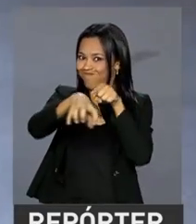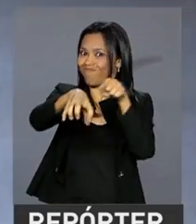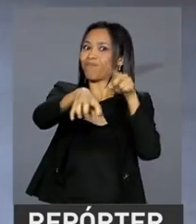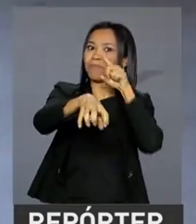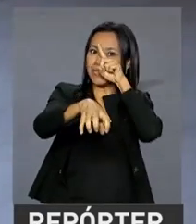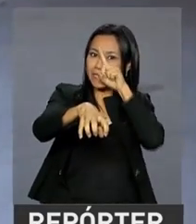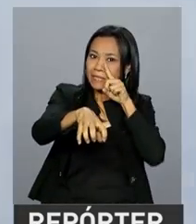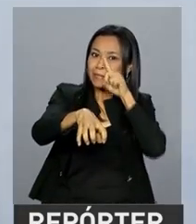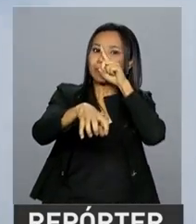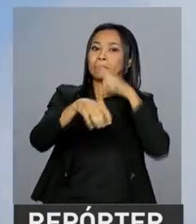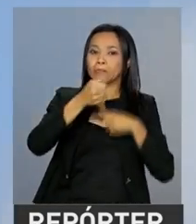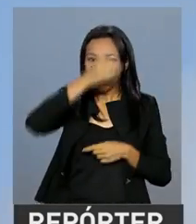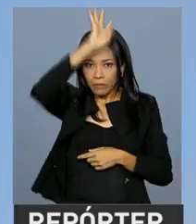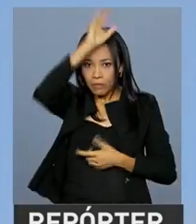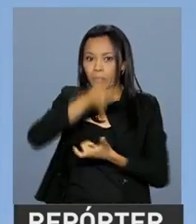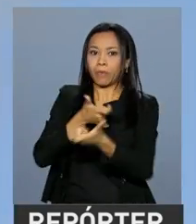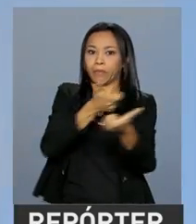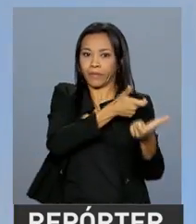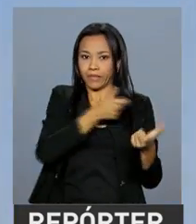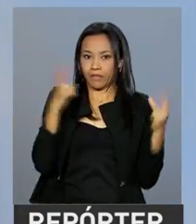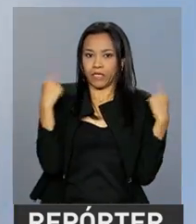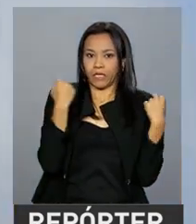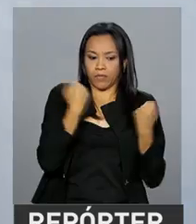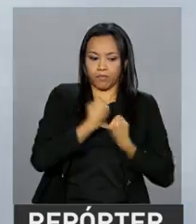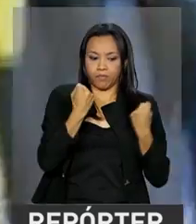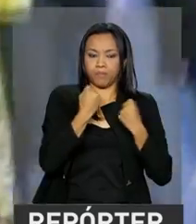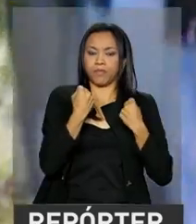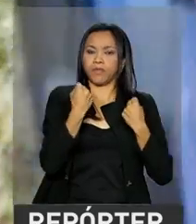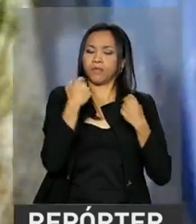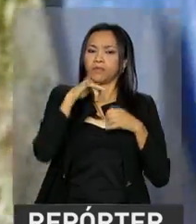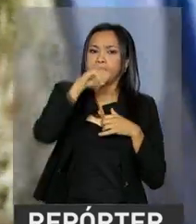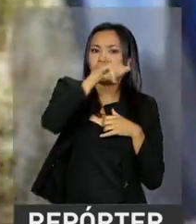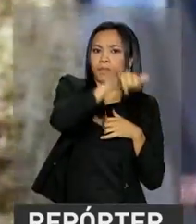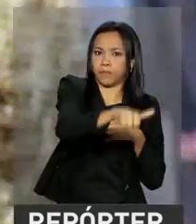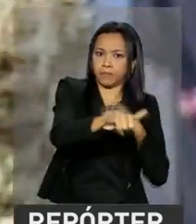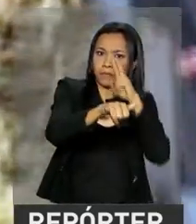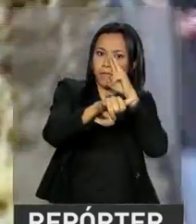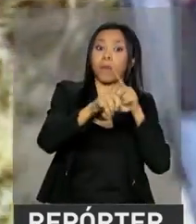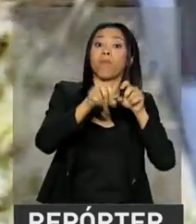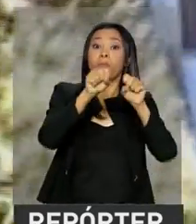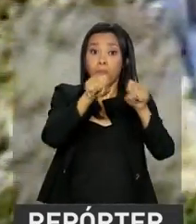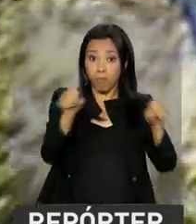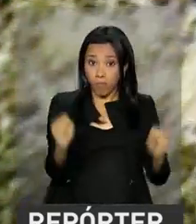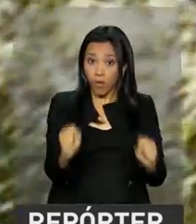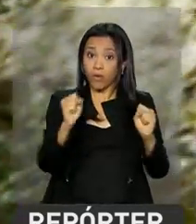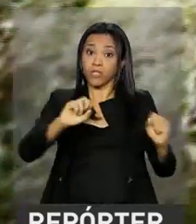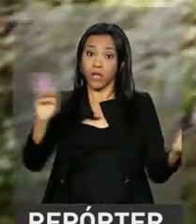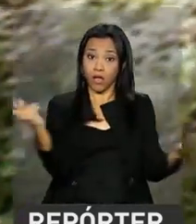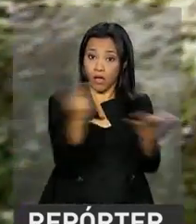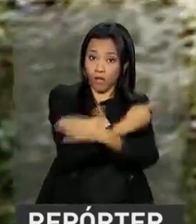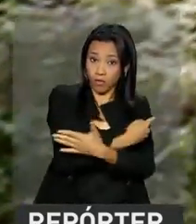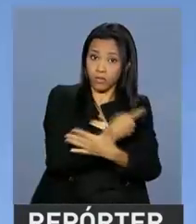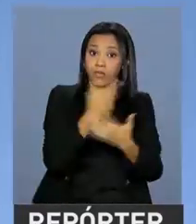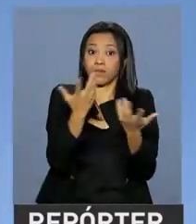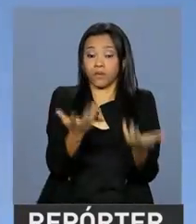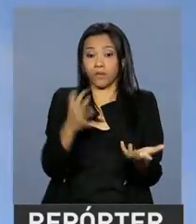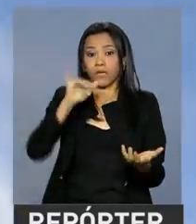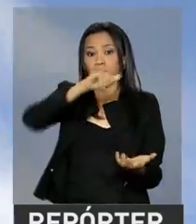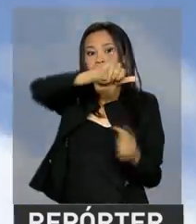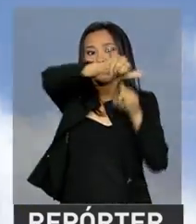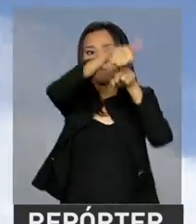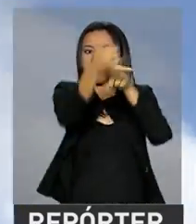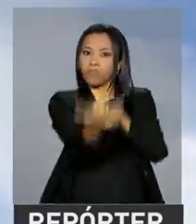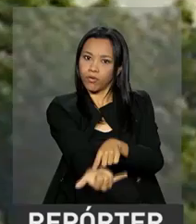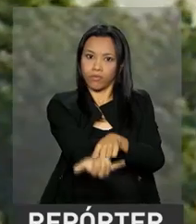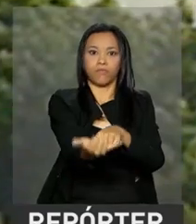deixa bombeiros e pilotos de avião em Alerta um balão pode provocar acidentes graves e até mesmo a queda de